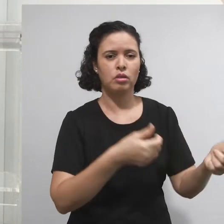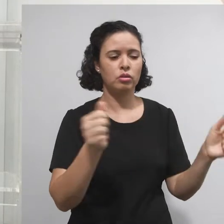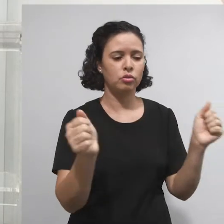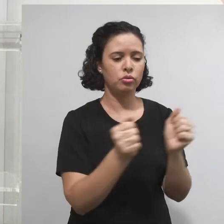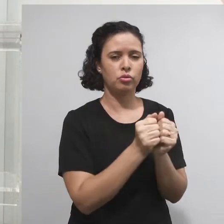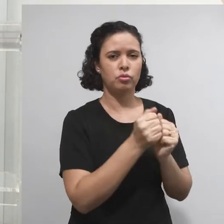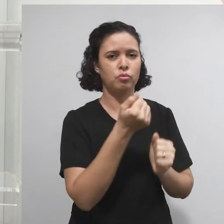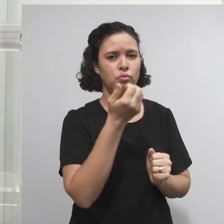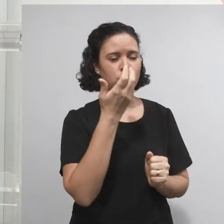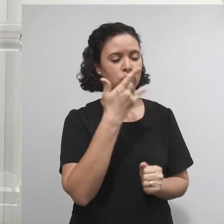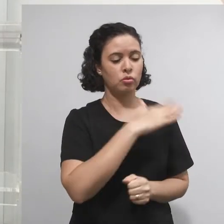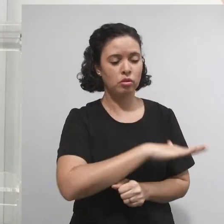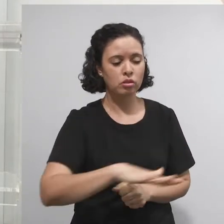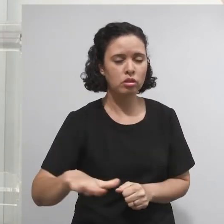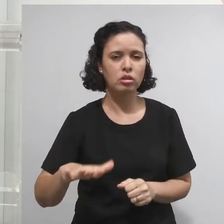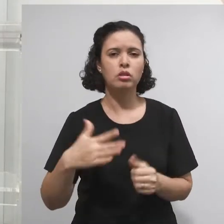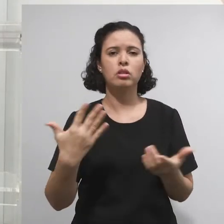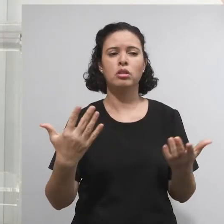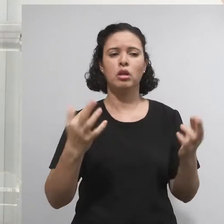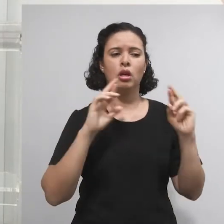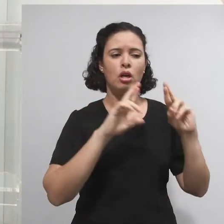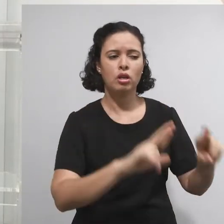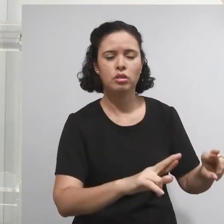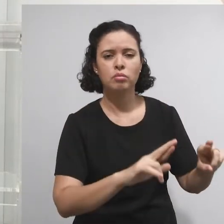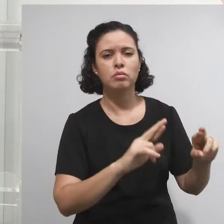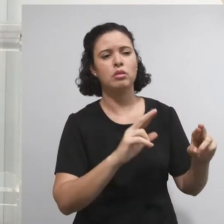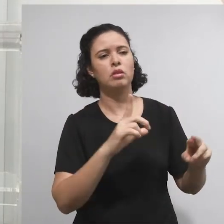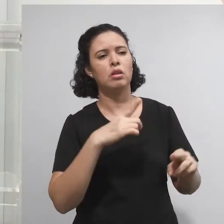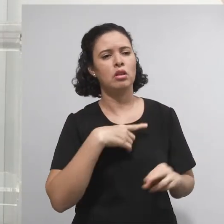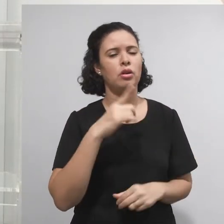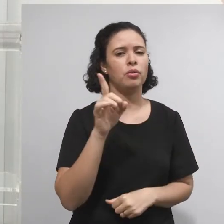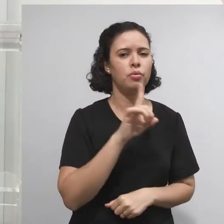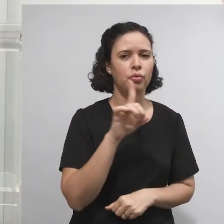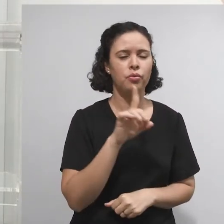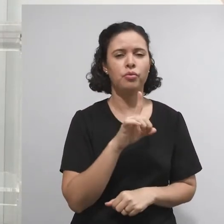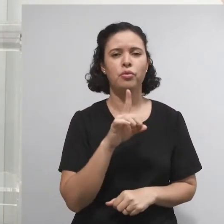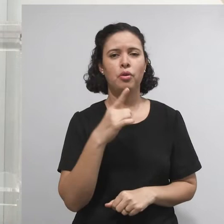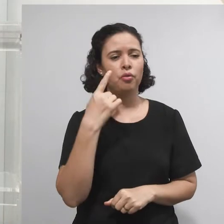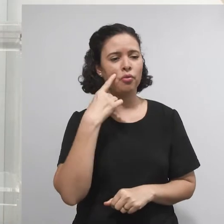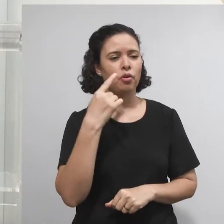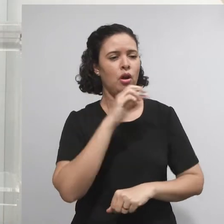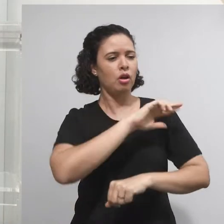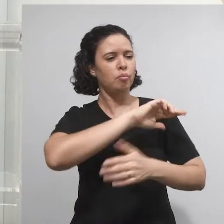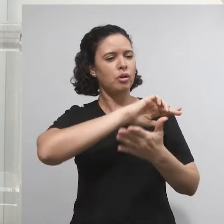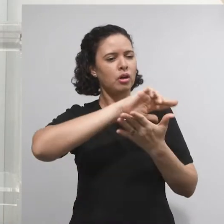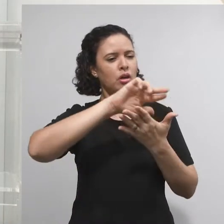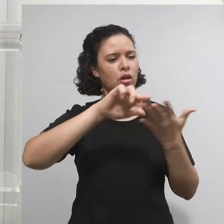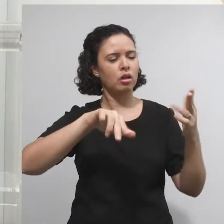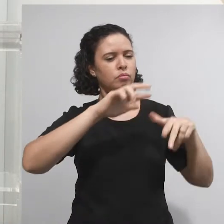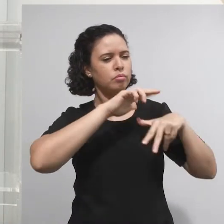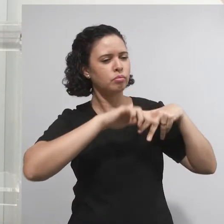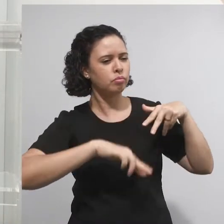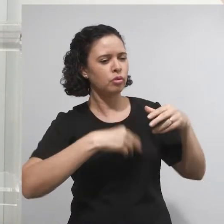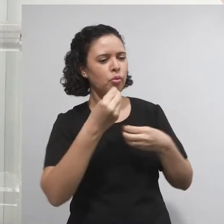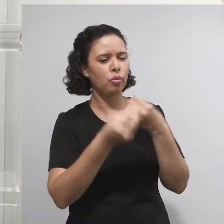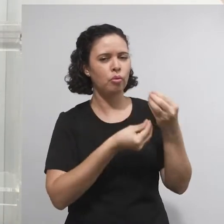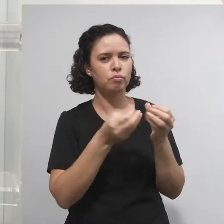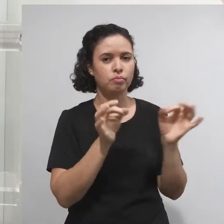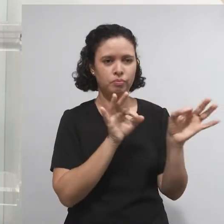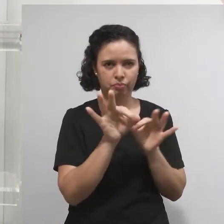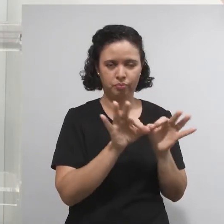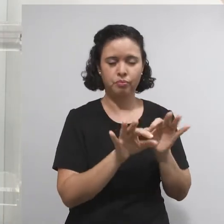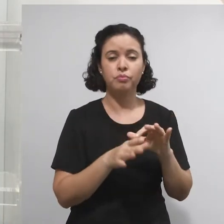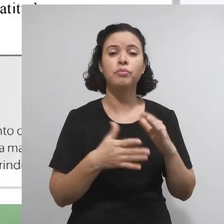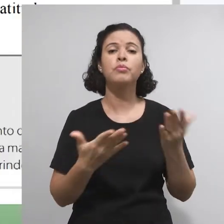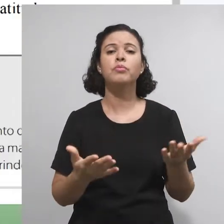com os indivíduos, como ela respeita ou não, como ela encara a diversidade, como ela se organiza. E